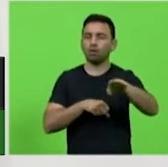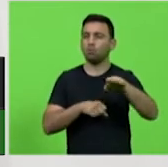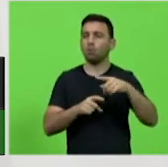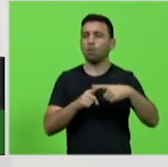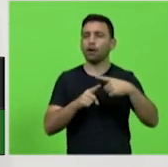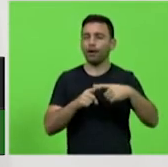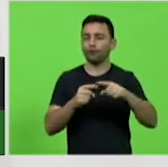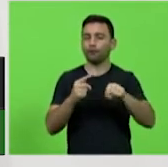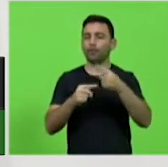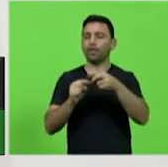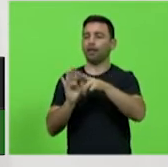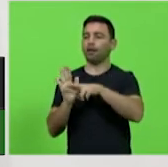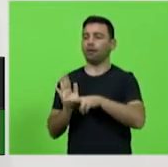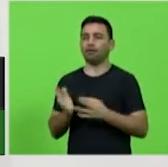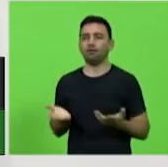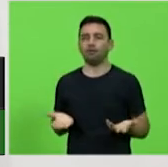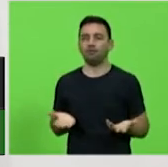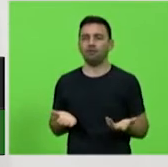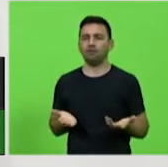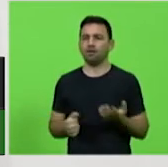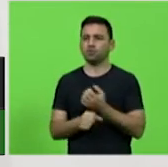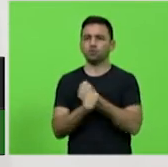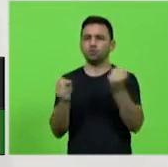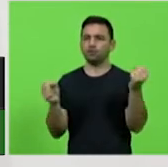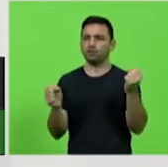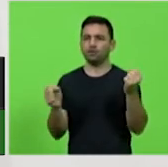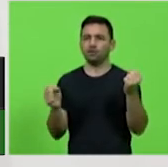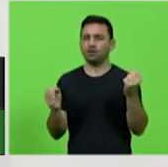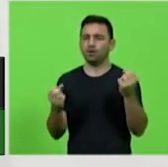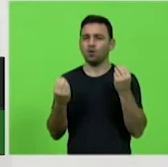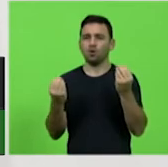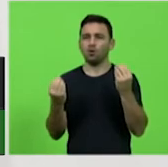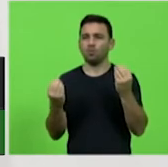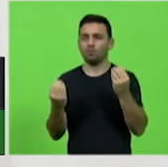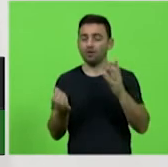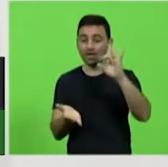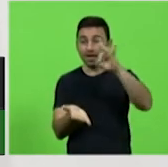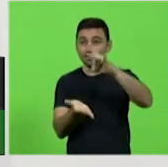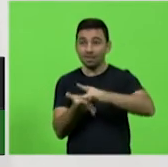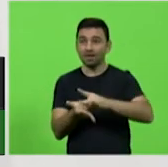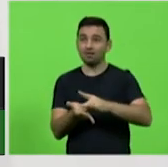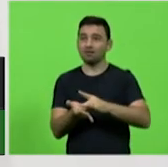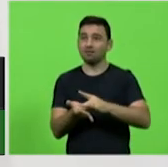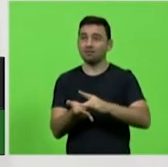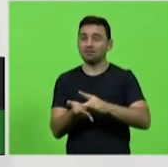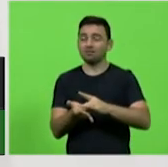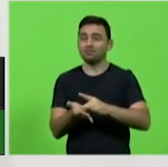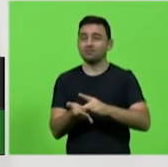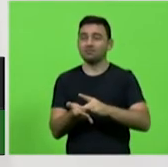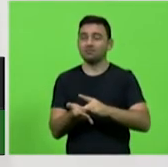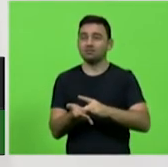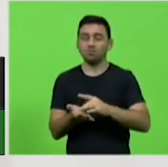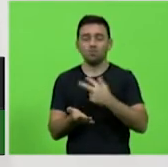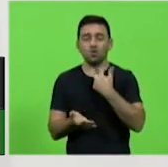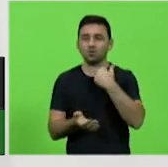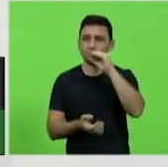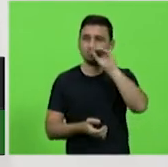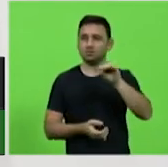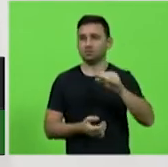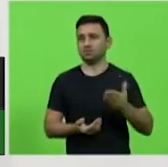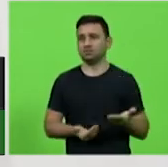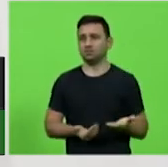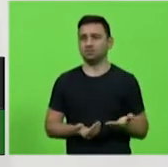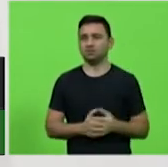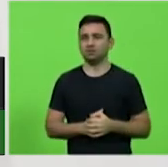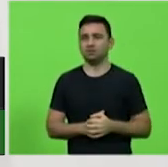concessão. Isso é um absurdo. Isso é negar a realidade do que vem acontecendo em Santa Catarina. E